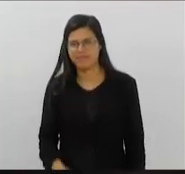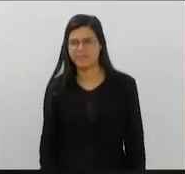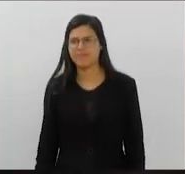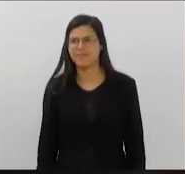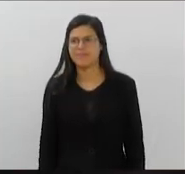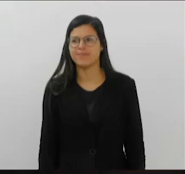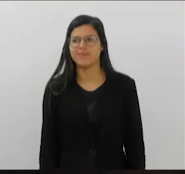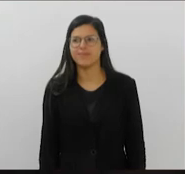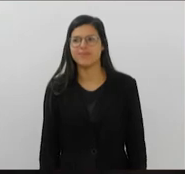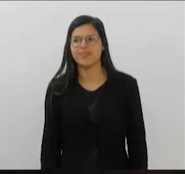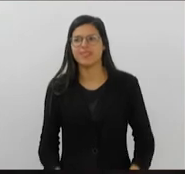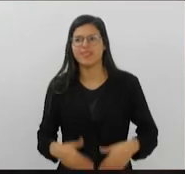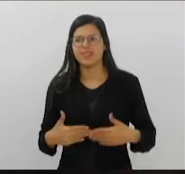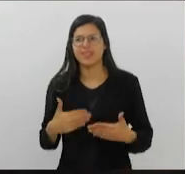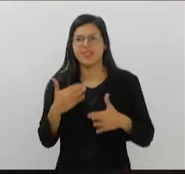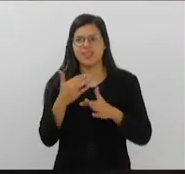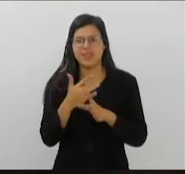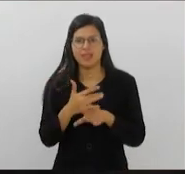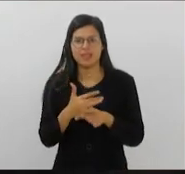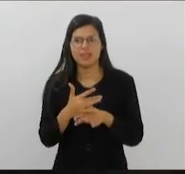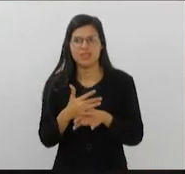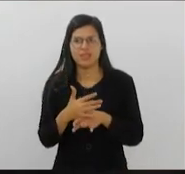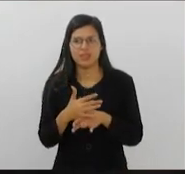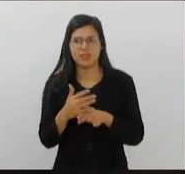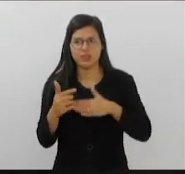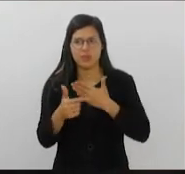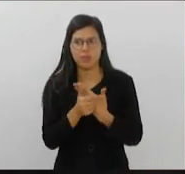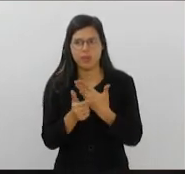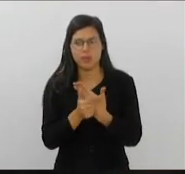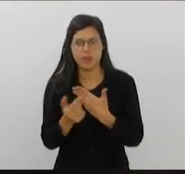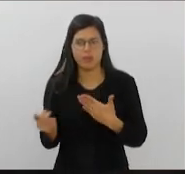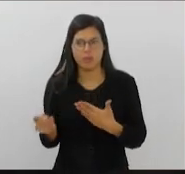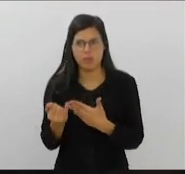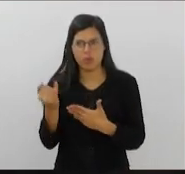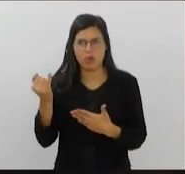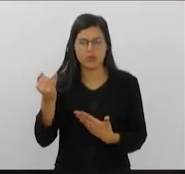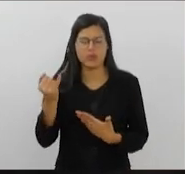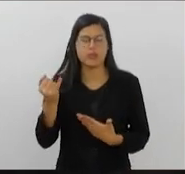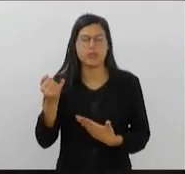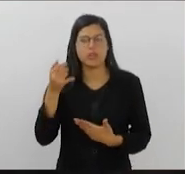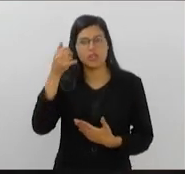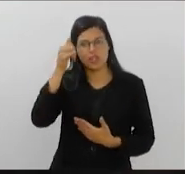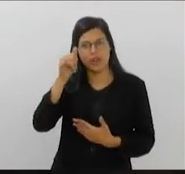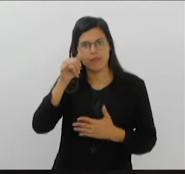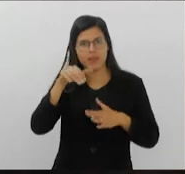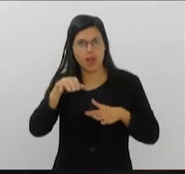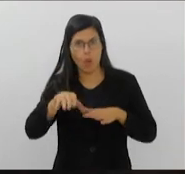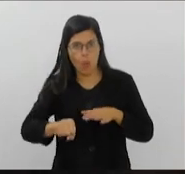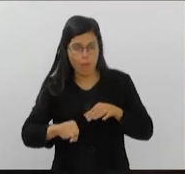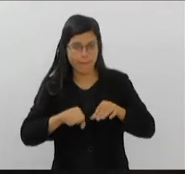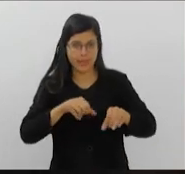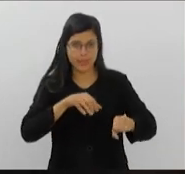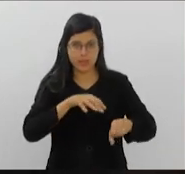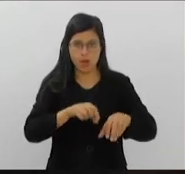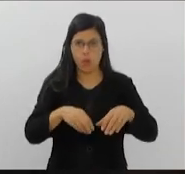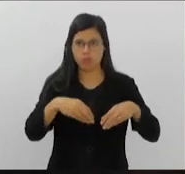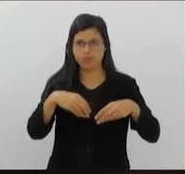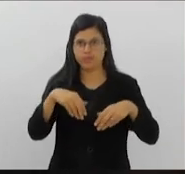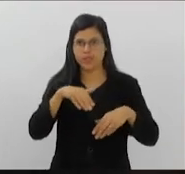Então, o município ele tem um papel muito importante para prevenir que se ocupem áreas que sejam áreas de risco à